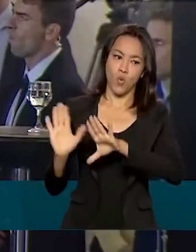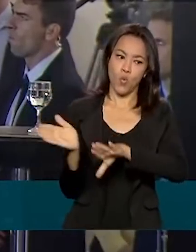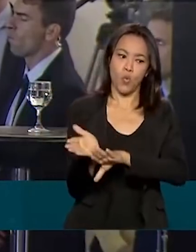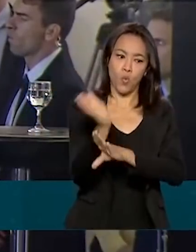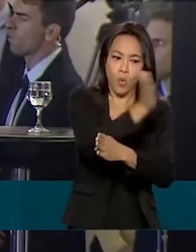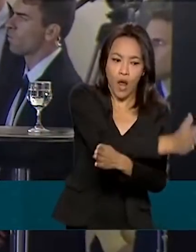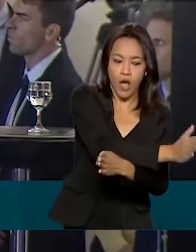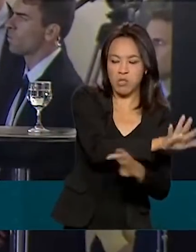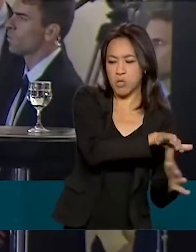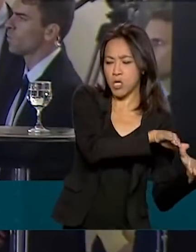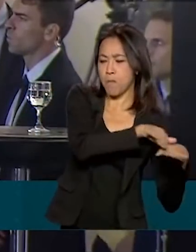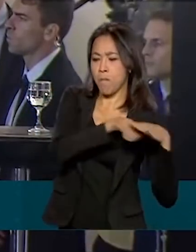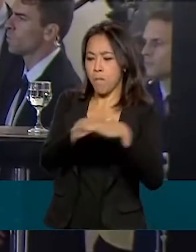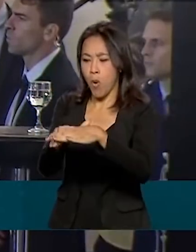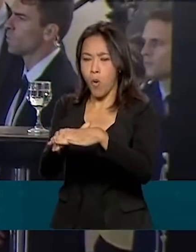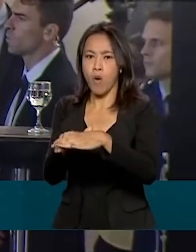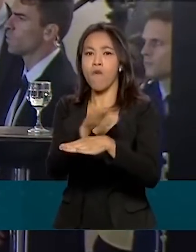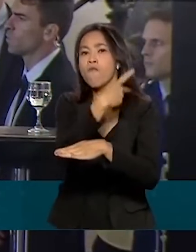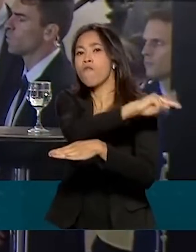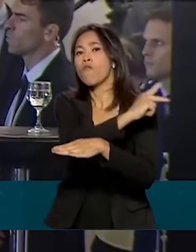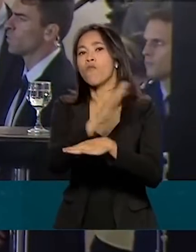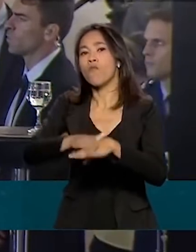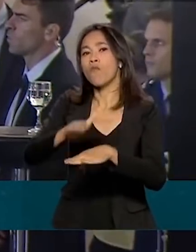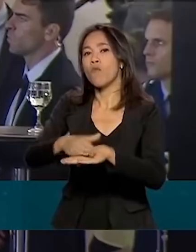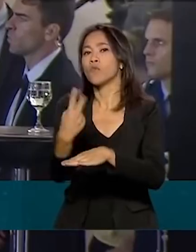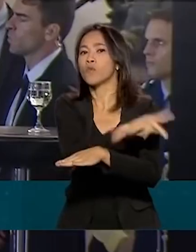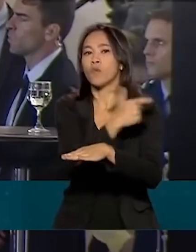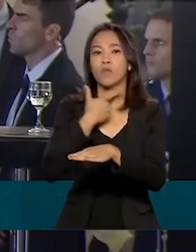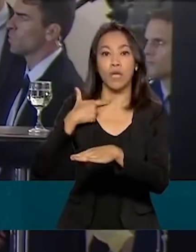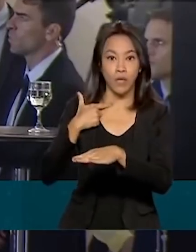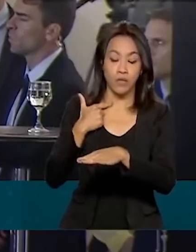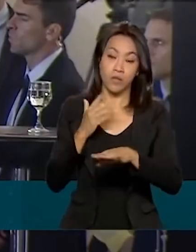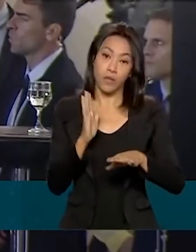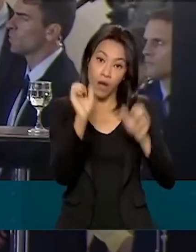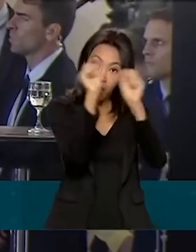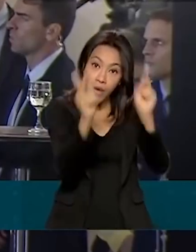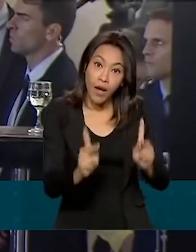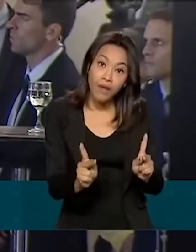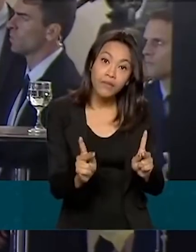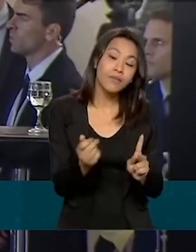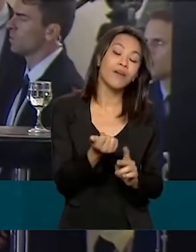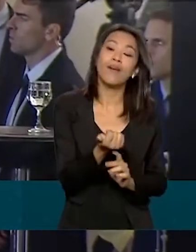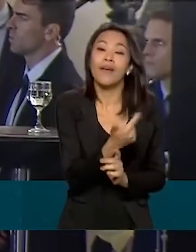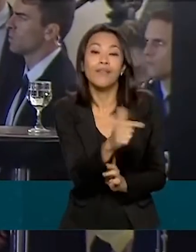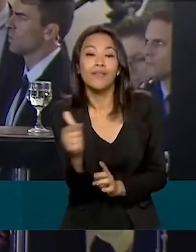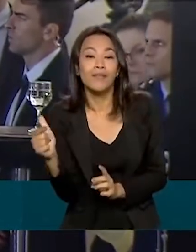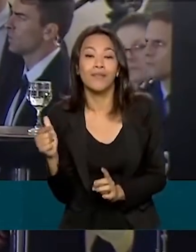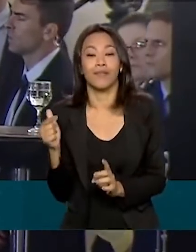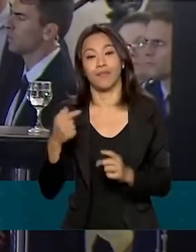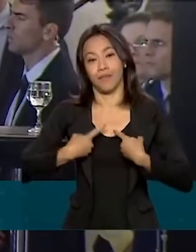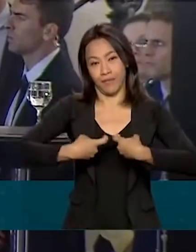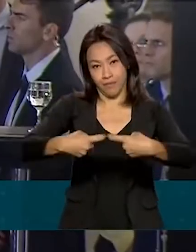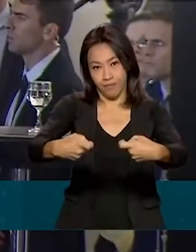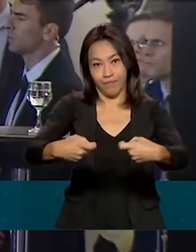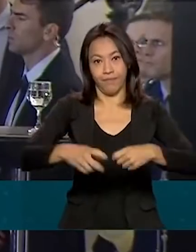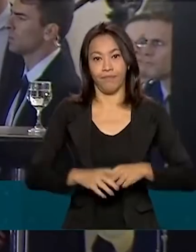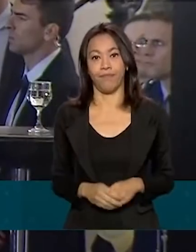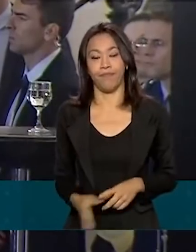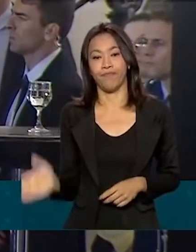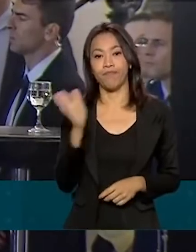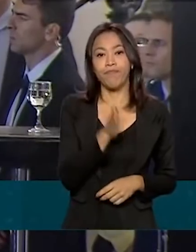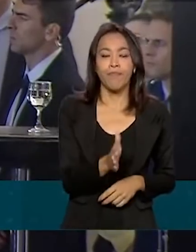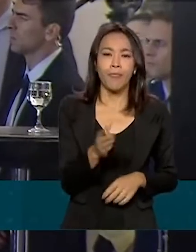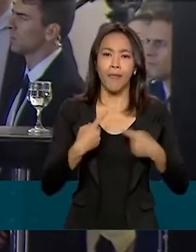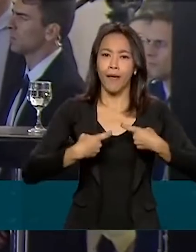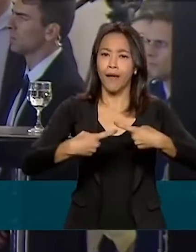sua vontade. Por outro ângulo, podemos dizer que a paz é a ausência de guerra. A guerra não